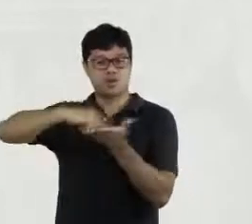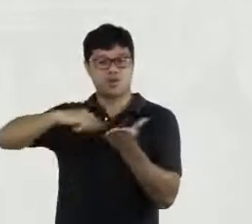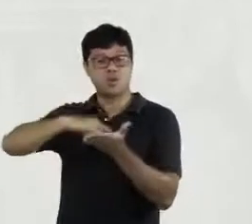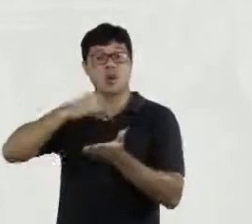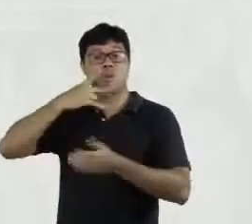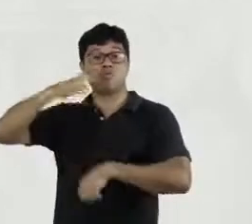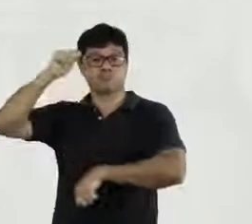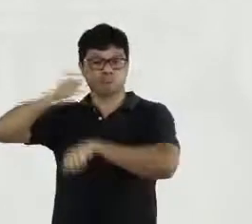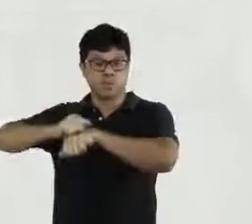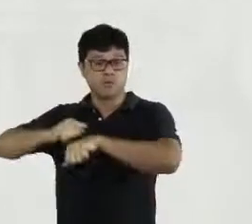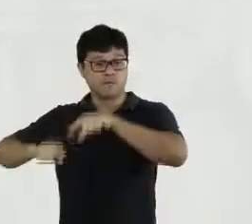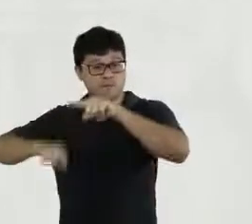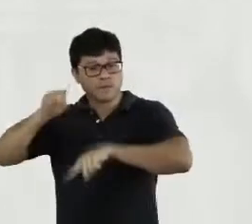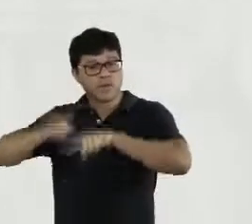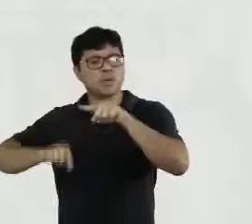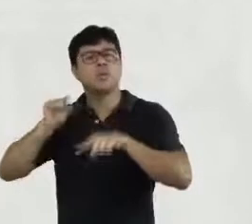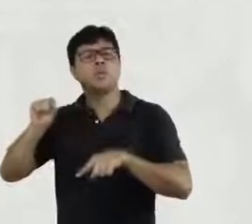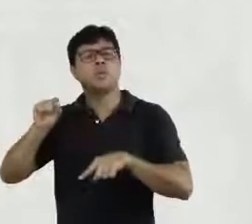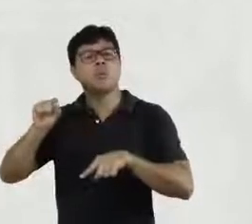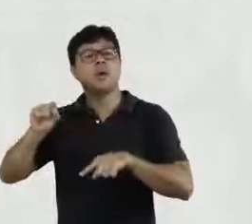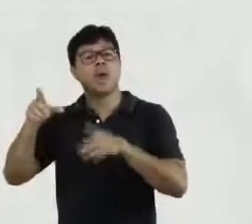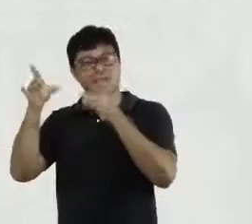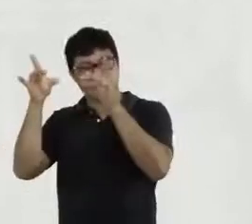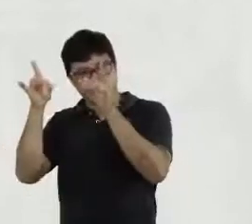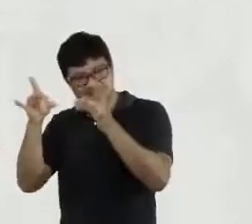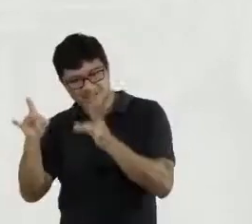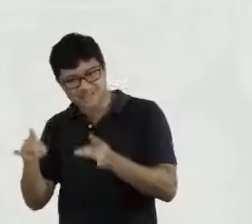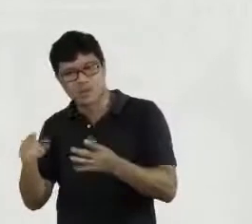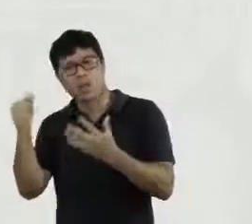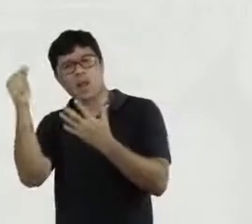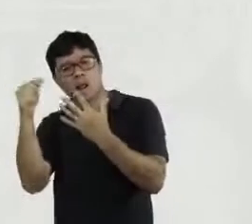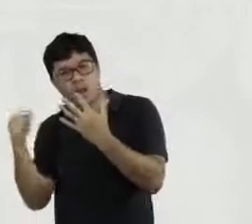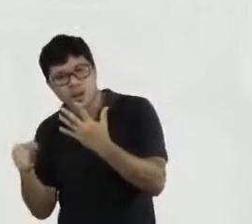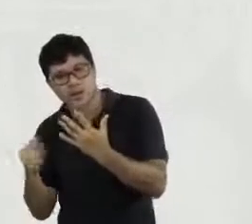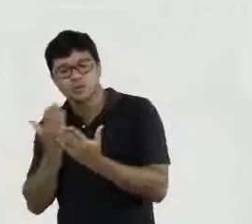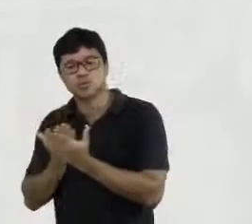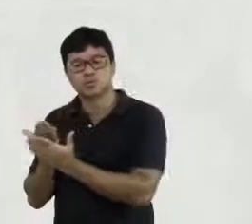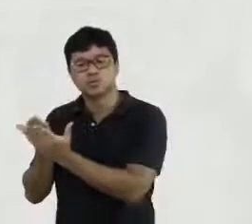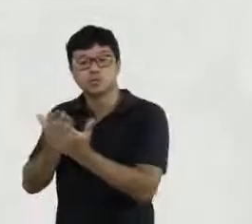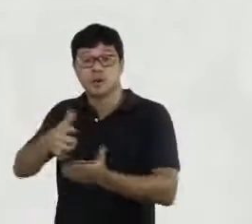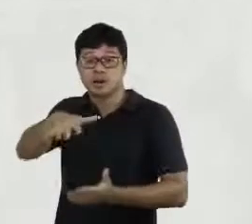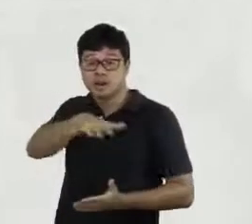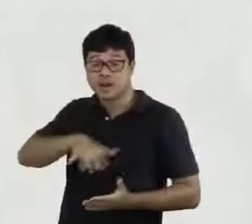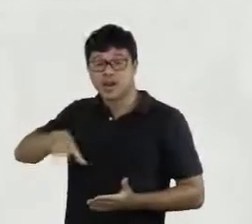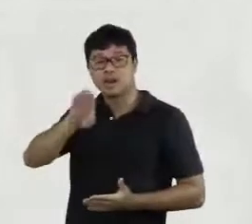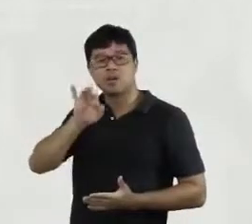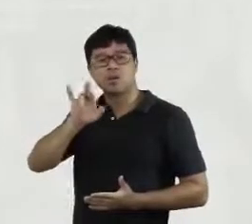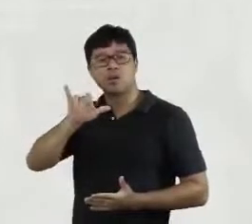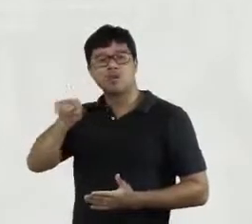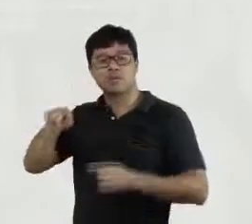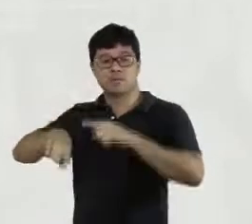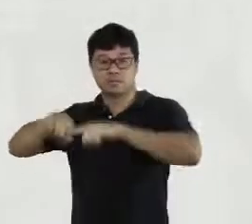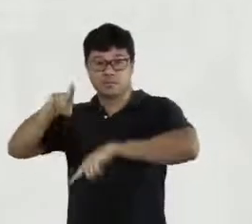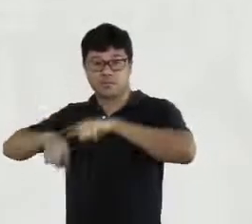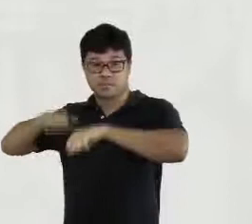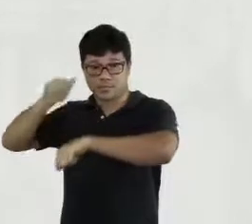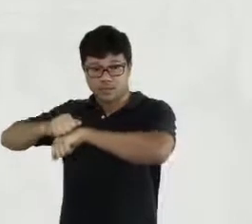objeto físico, isto é, a descrição dos elementos estudados no ramo da bibliografia